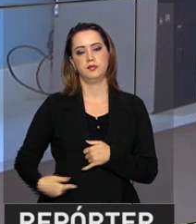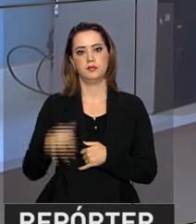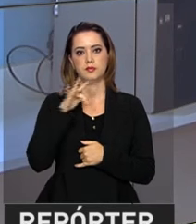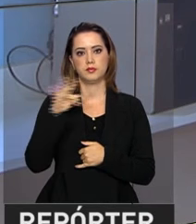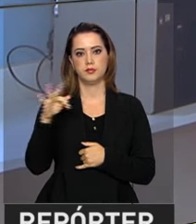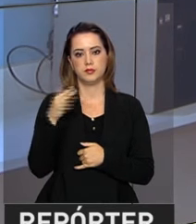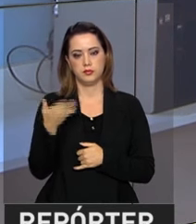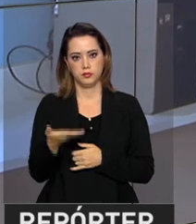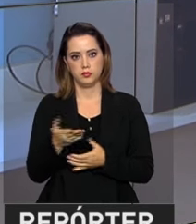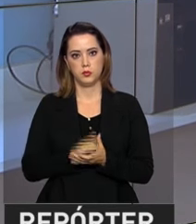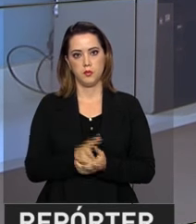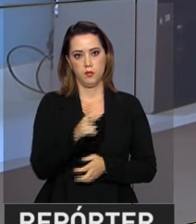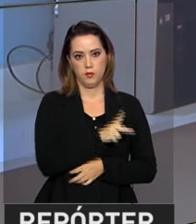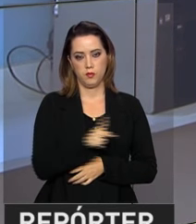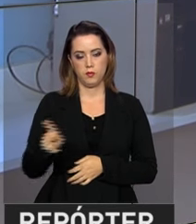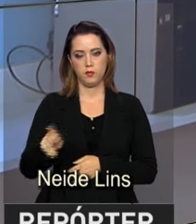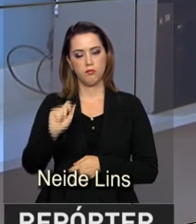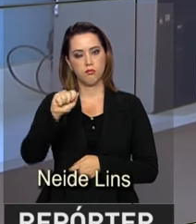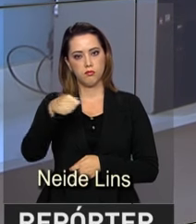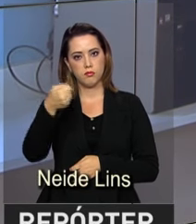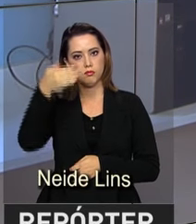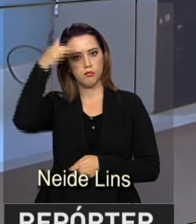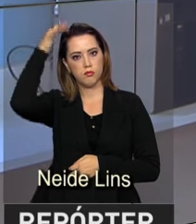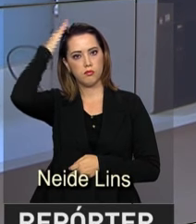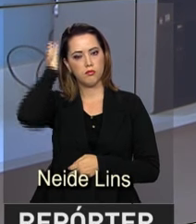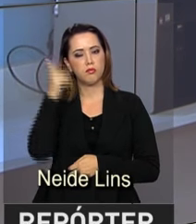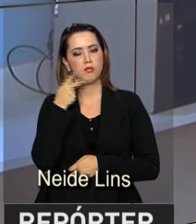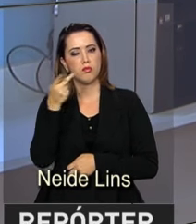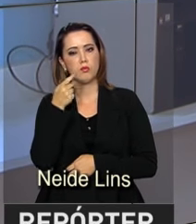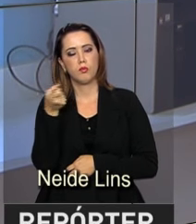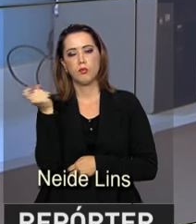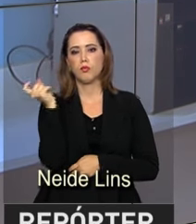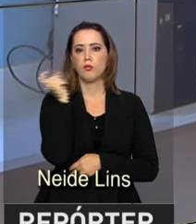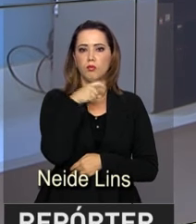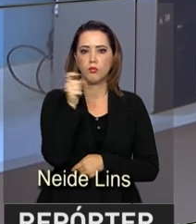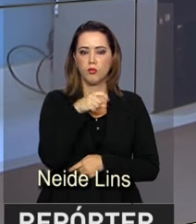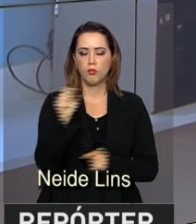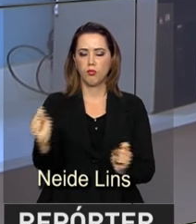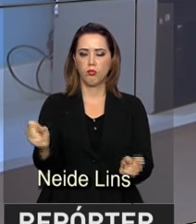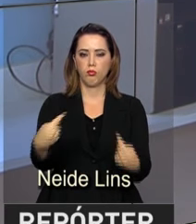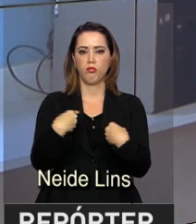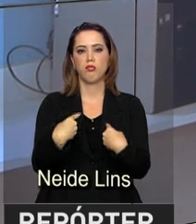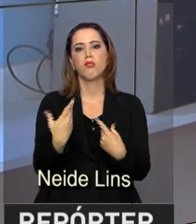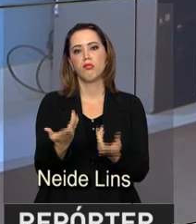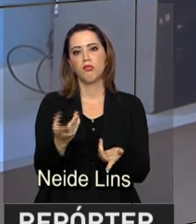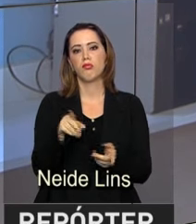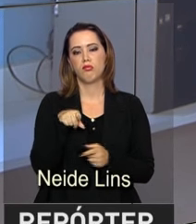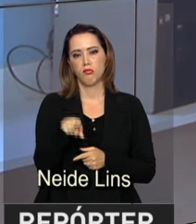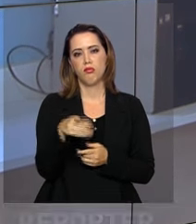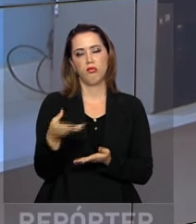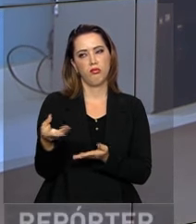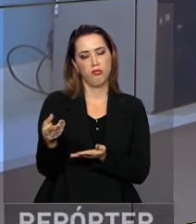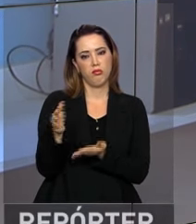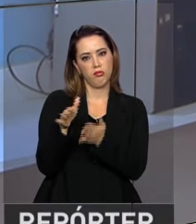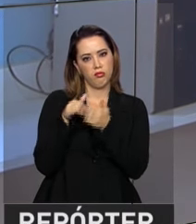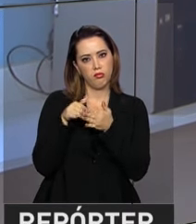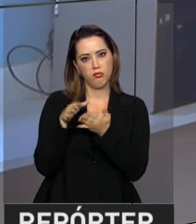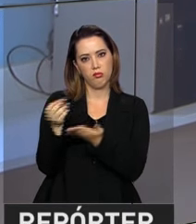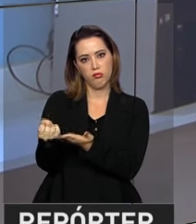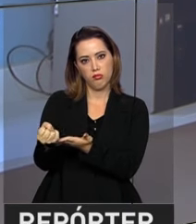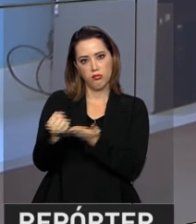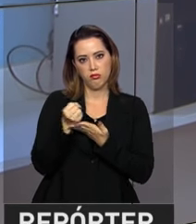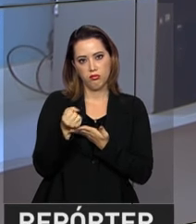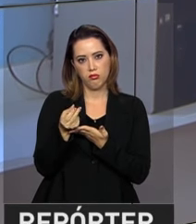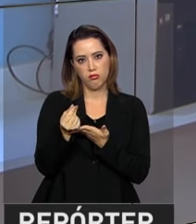O presidente em exercício, Michel Temer, considerou levianas as acusações de que ele teria solicitado doações ilegais